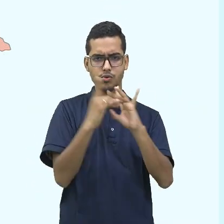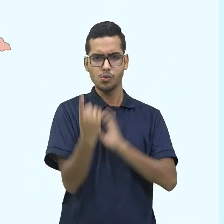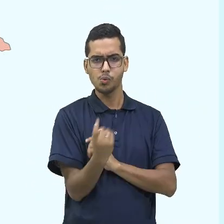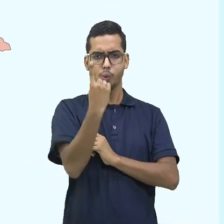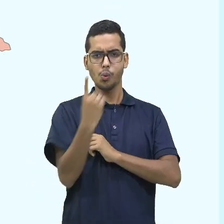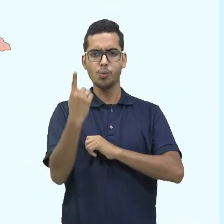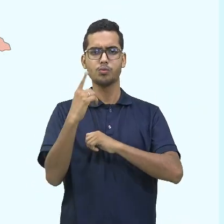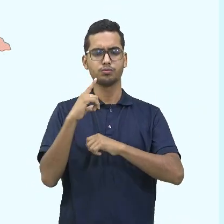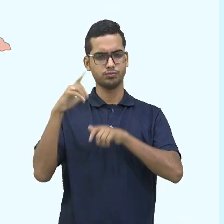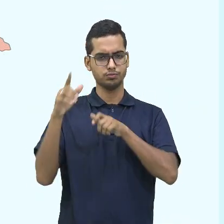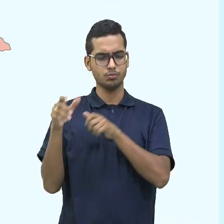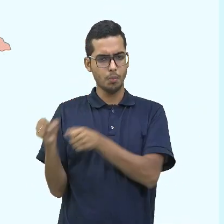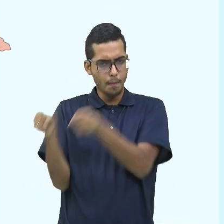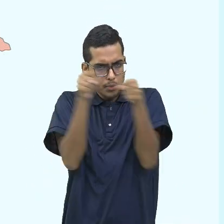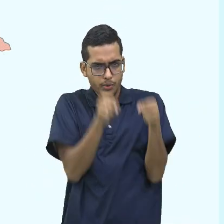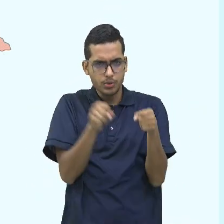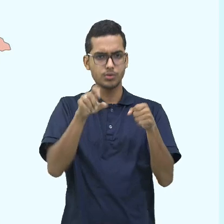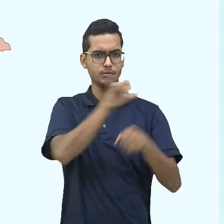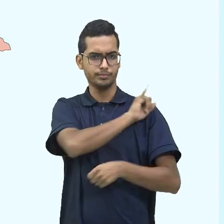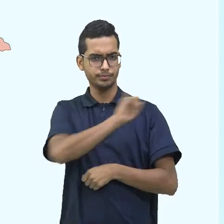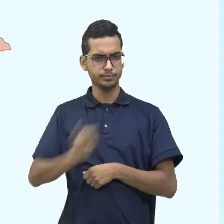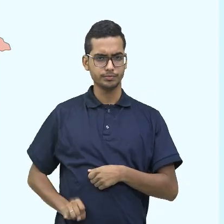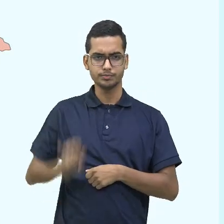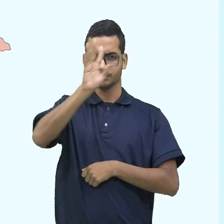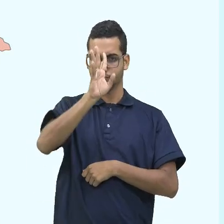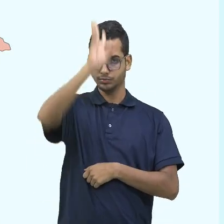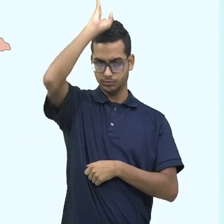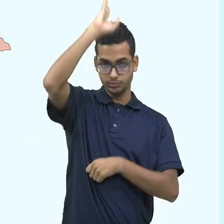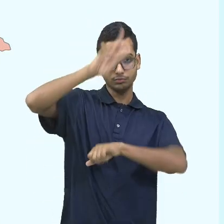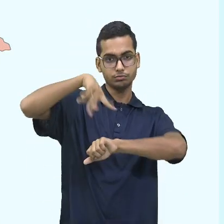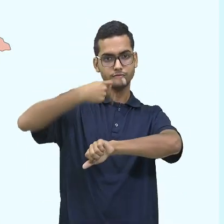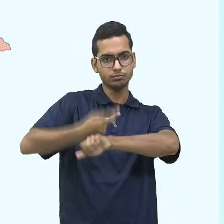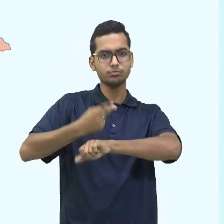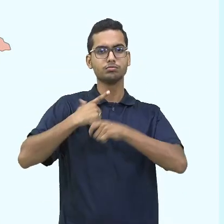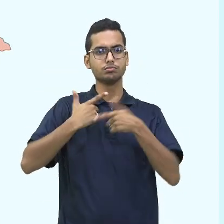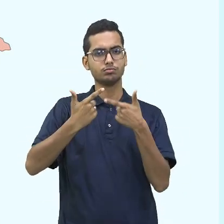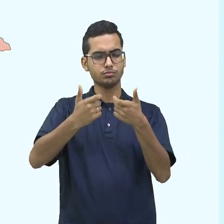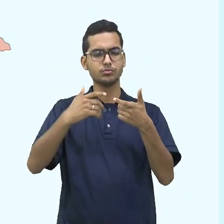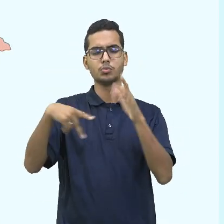somente um império, vai se dividir em